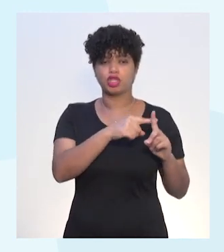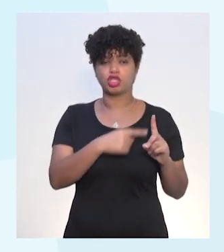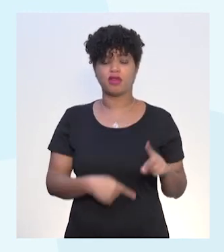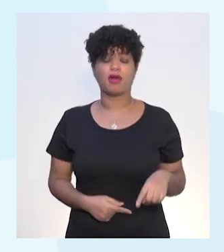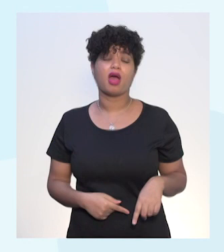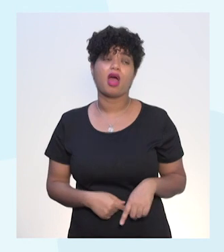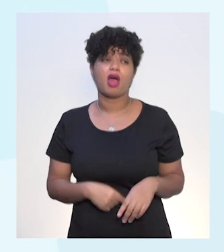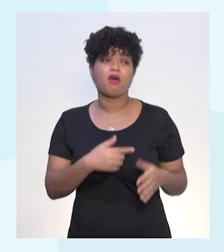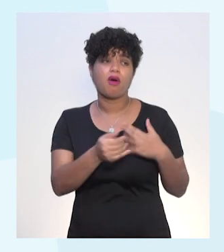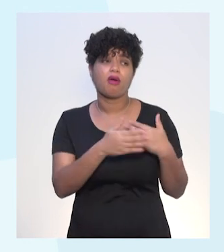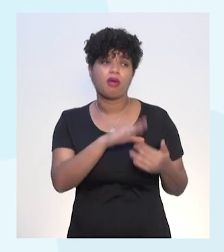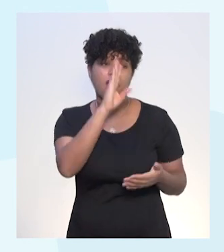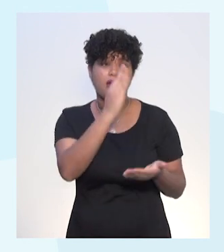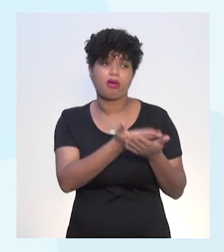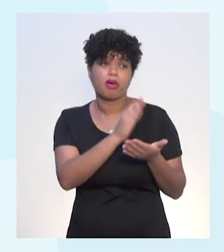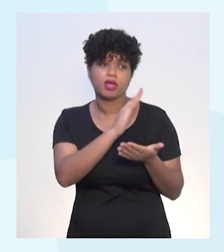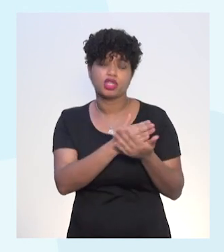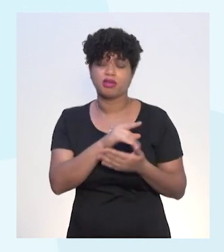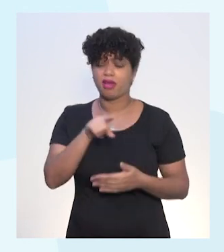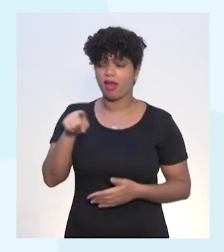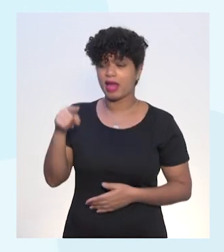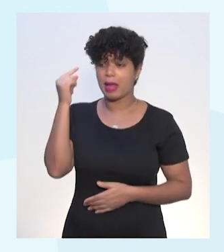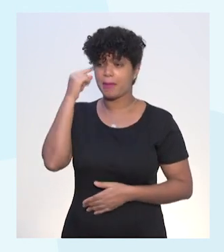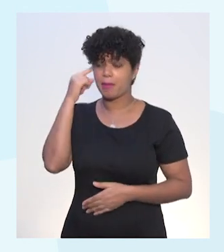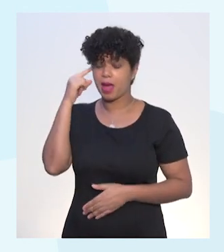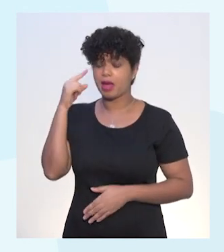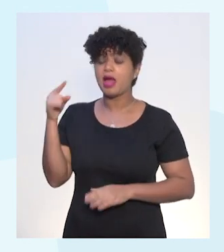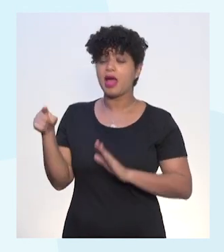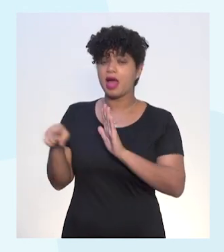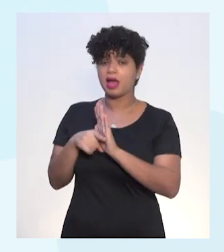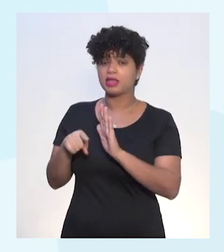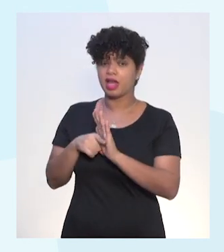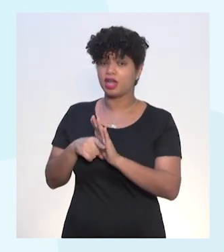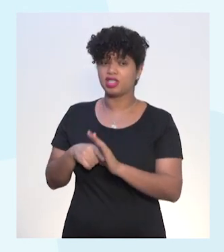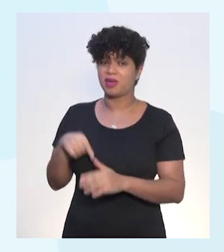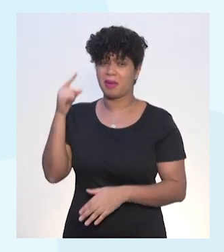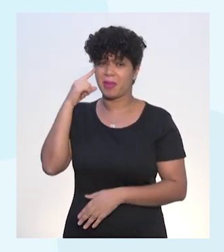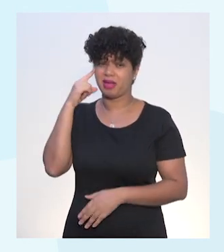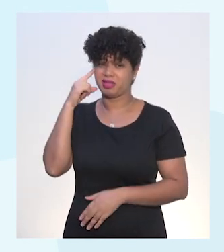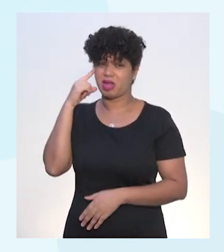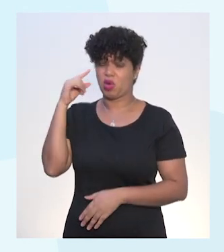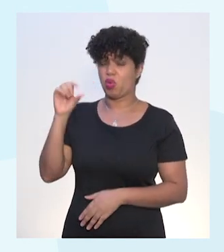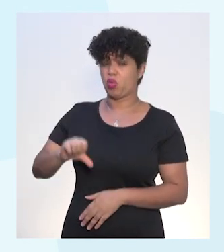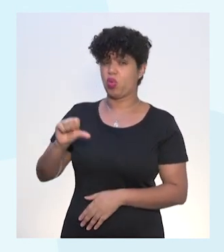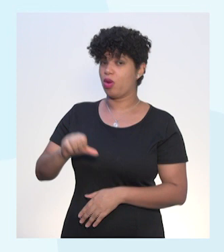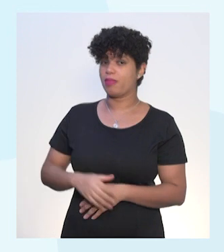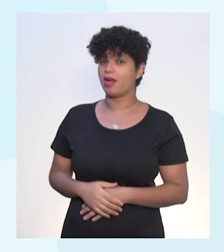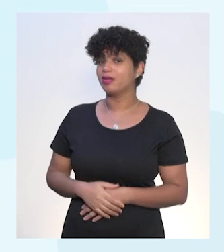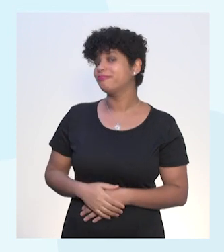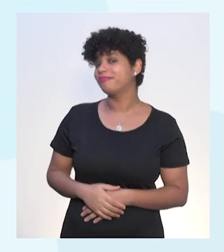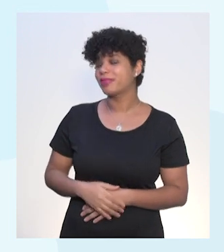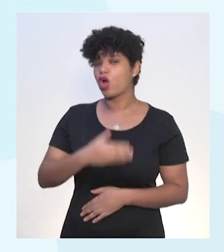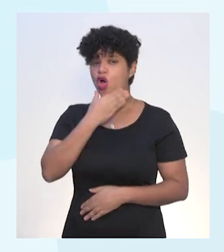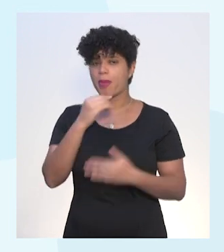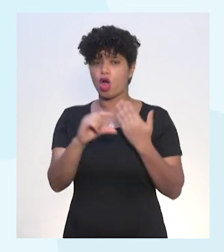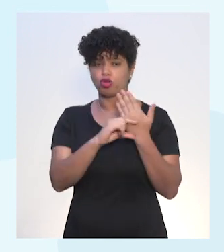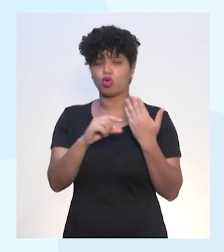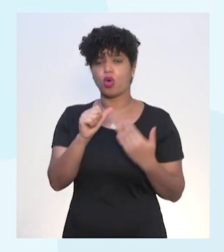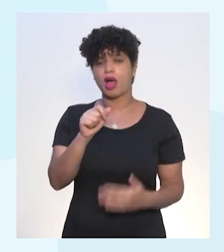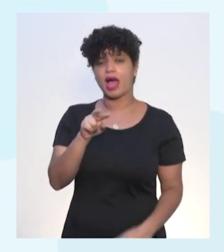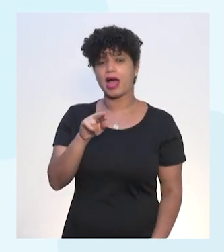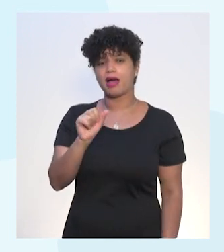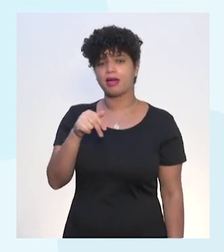realista esperançoso Ariano Suassuna então a frase diz o que acho que ele precisa